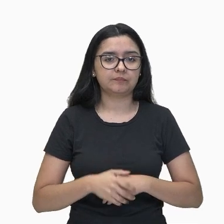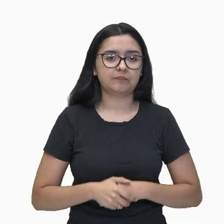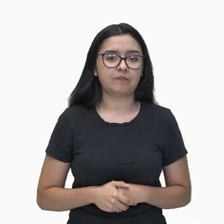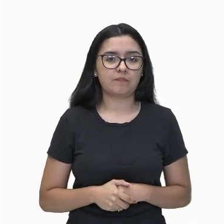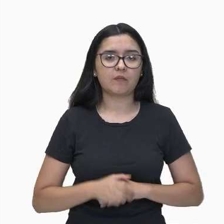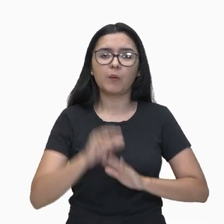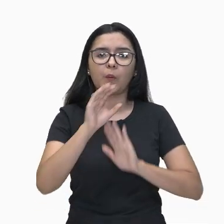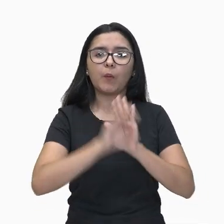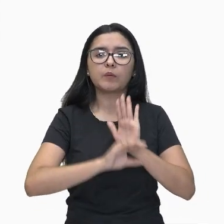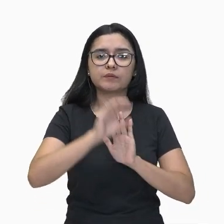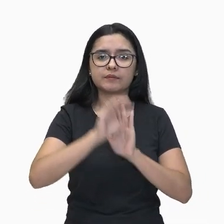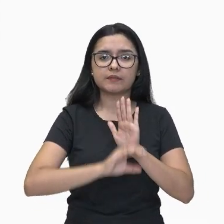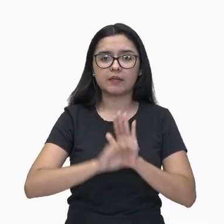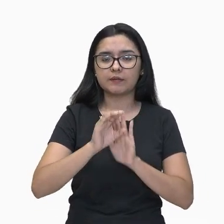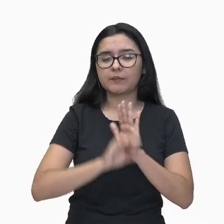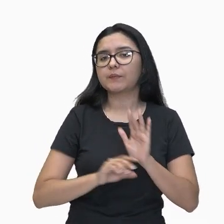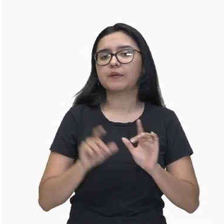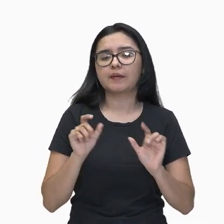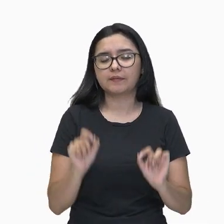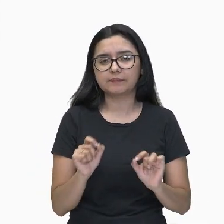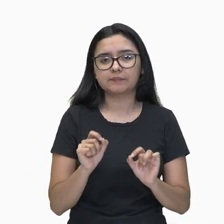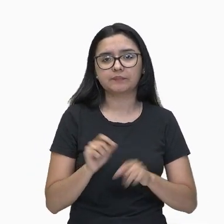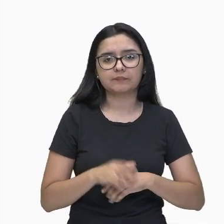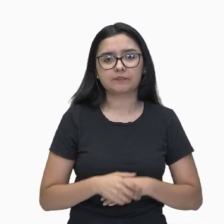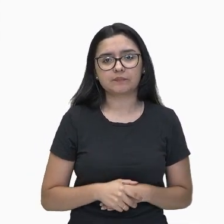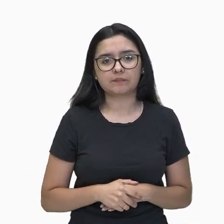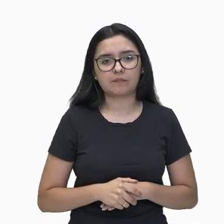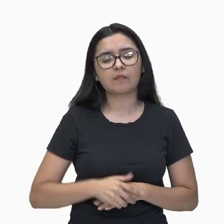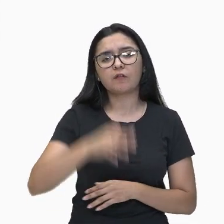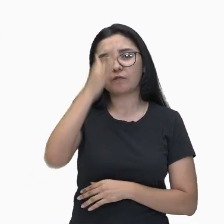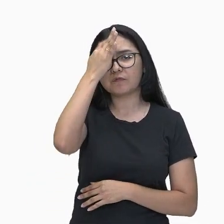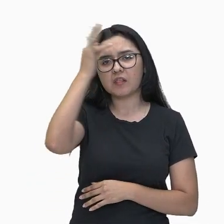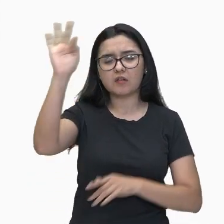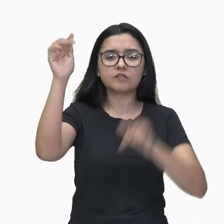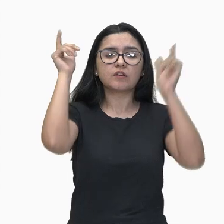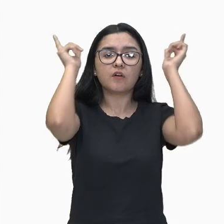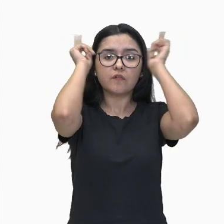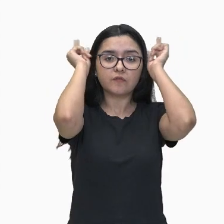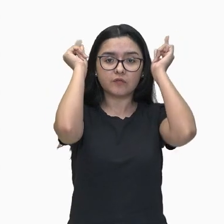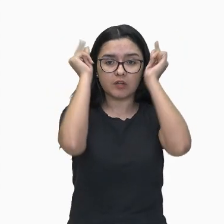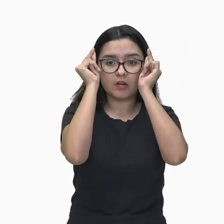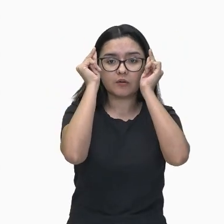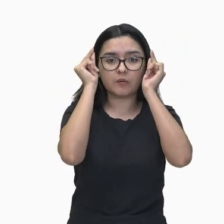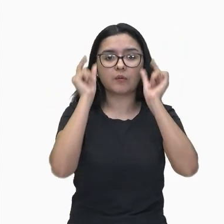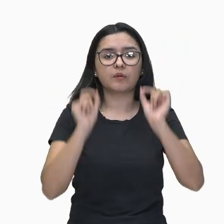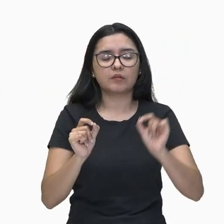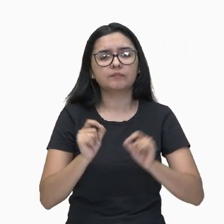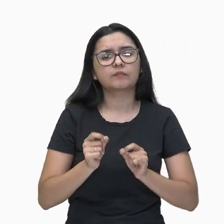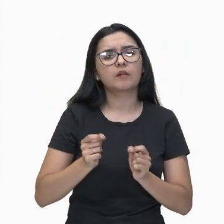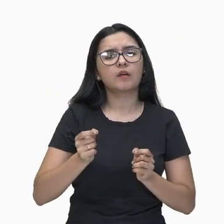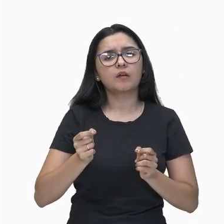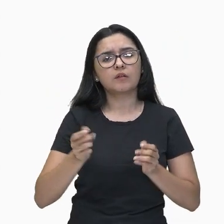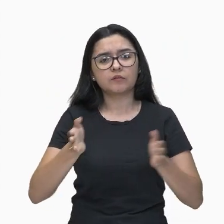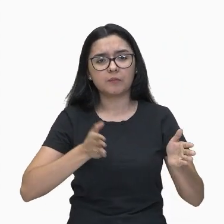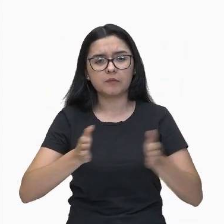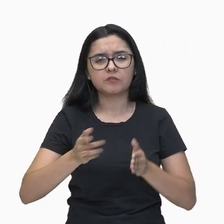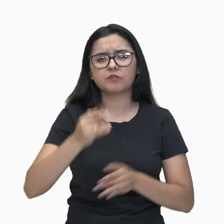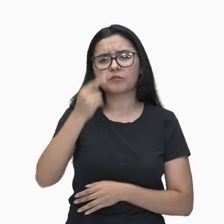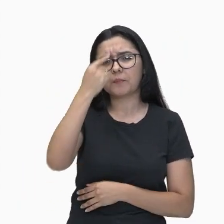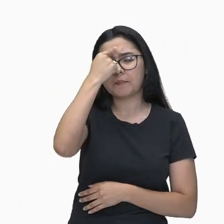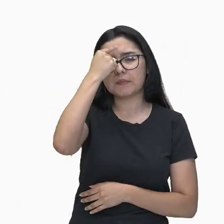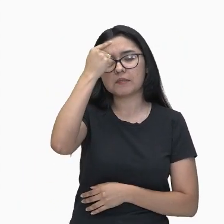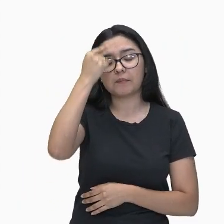temos aí um filósofo grego, né, que não falaria, né, na época dos pensamentos